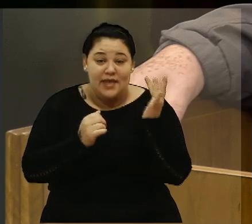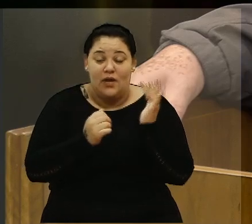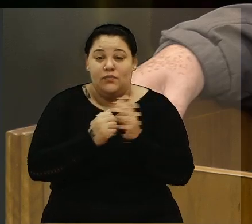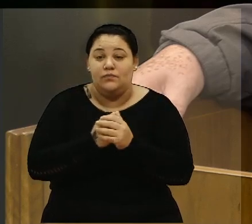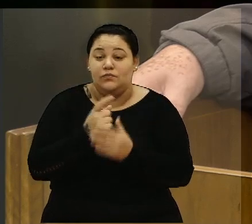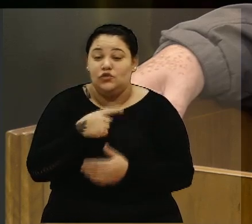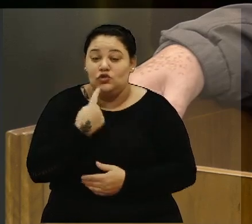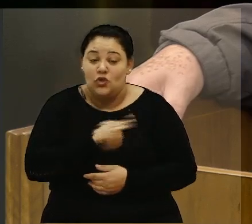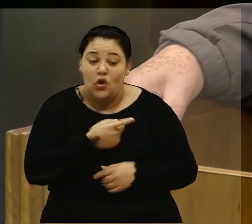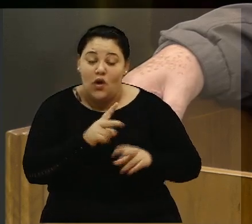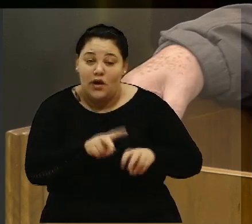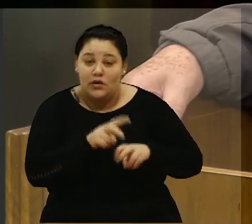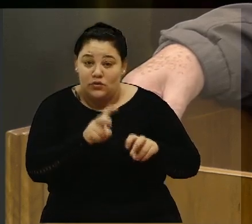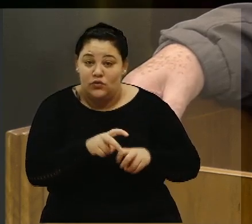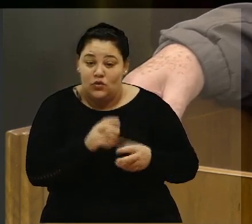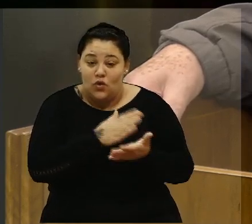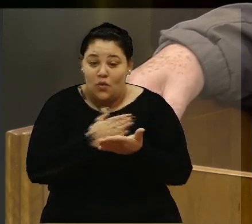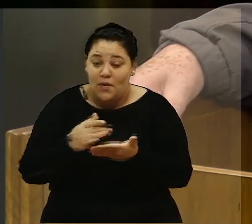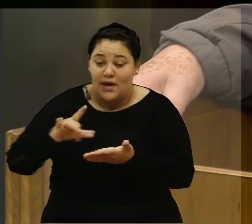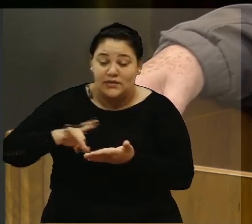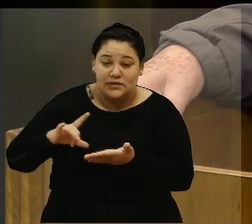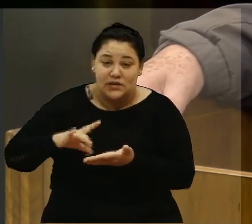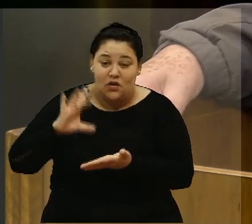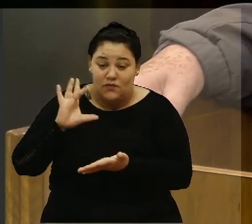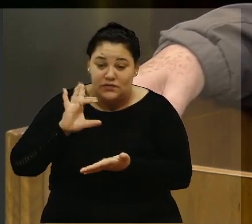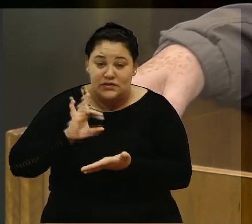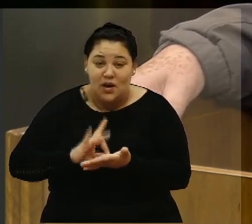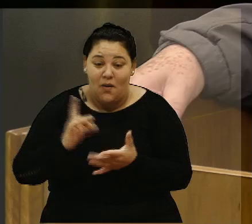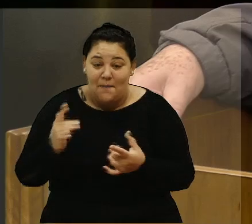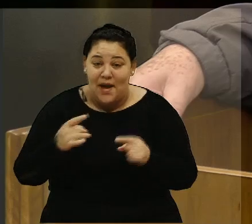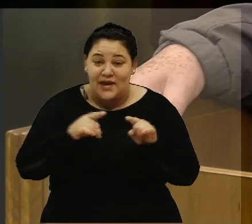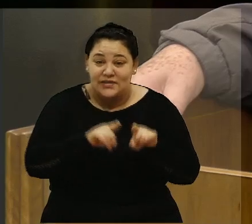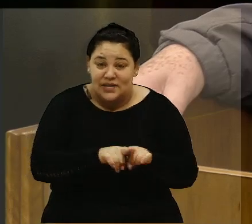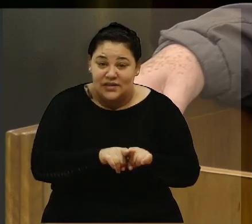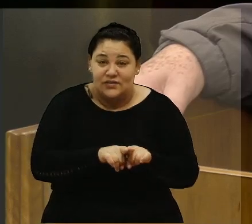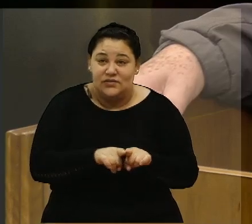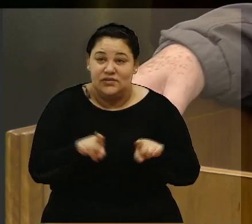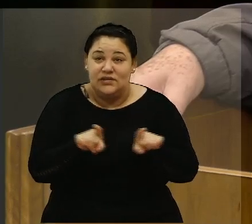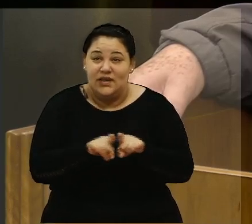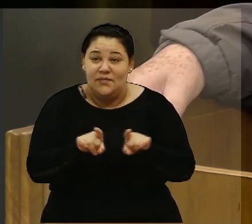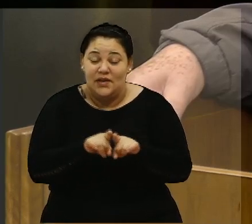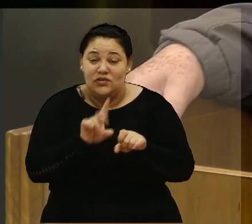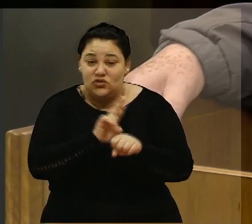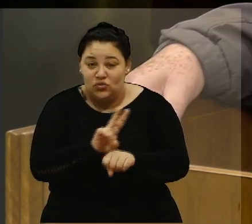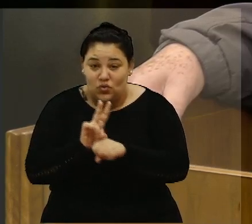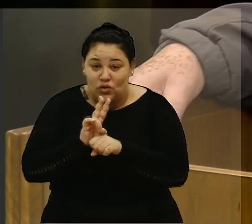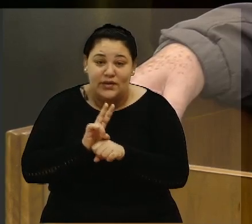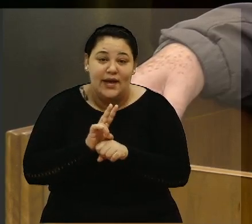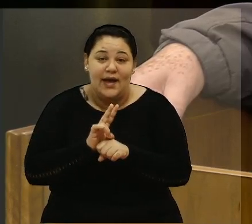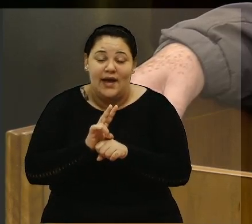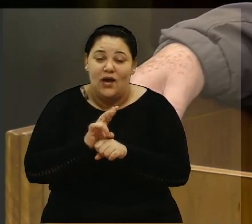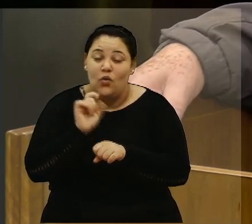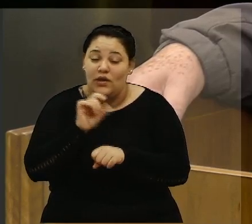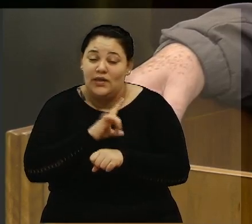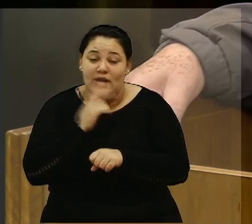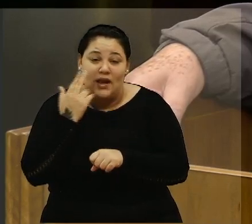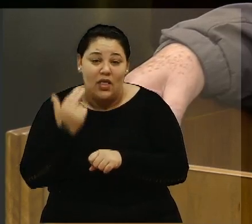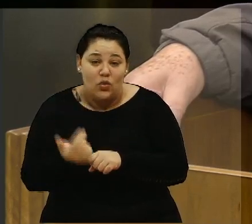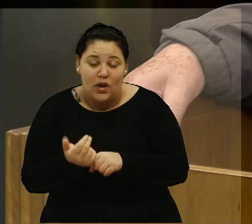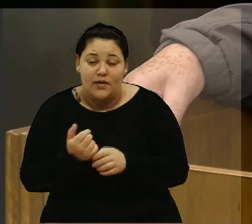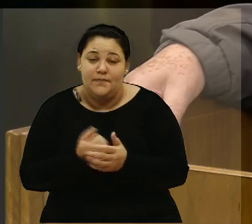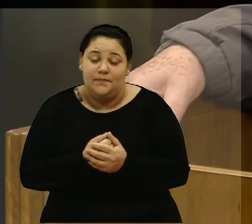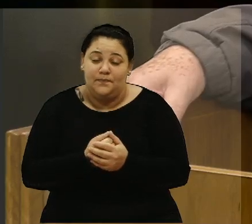nossos agricultores passem a ser considerados como parceiros do ponto de vista de proteger os nossos mananciais. Lá